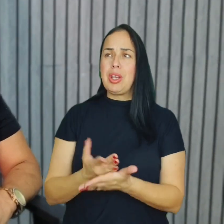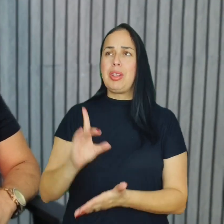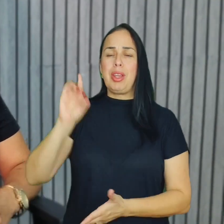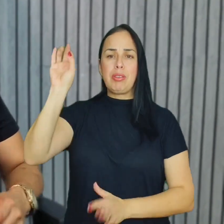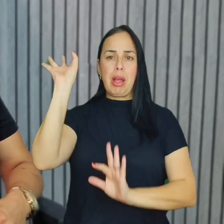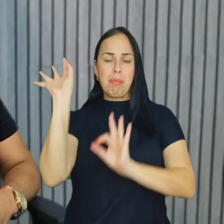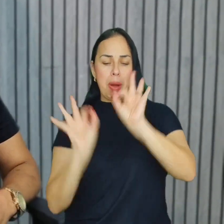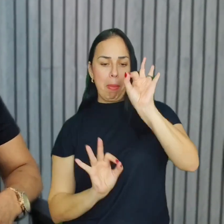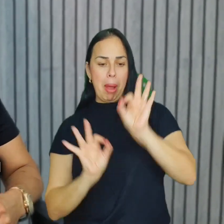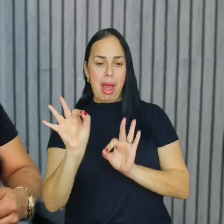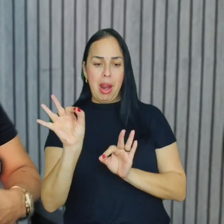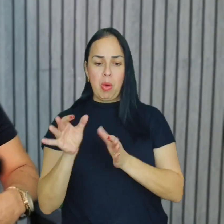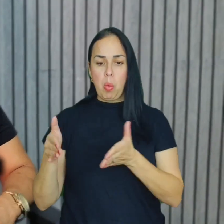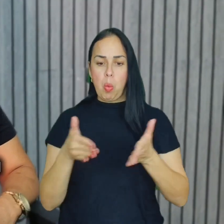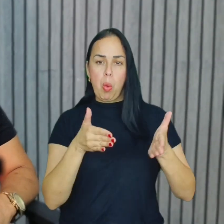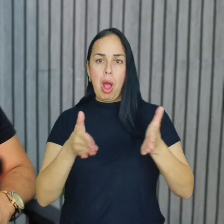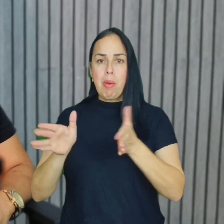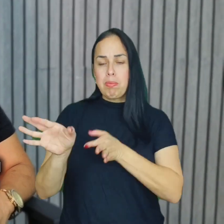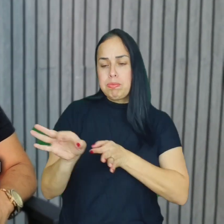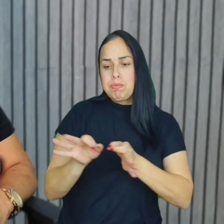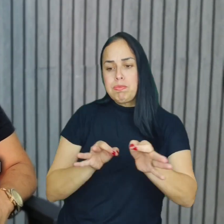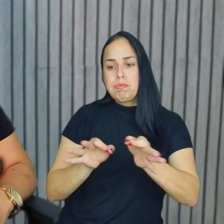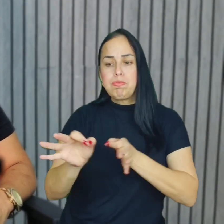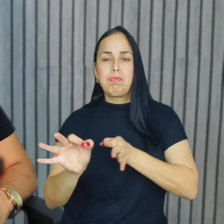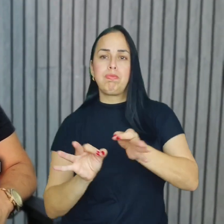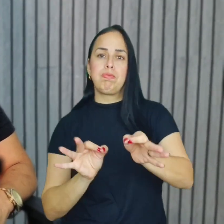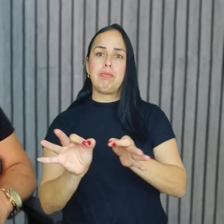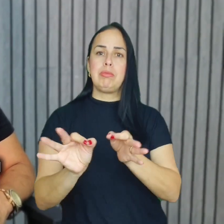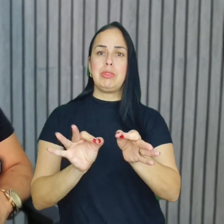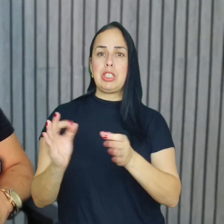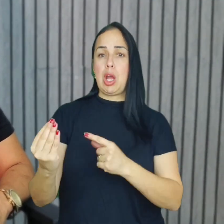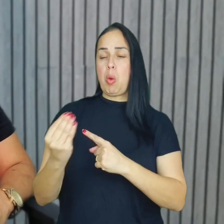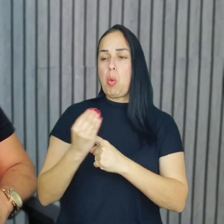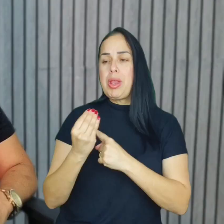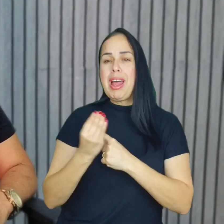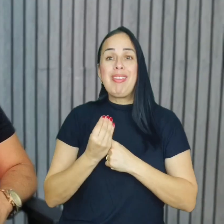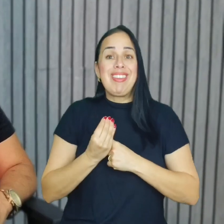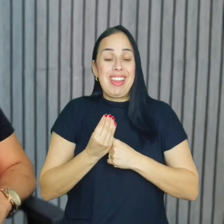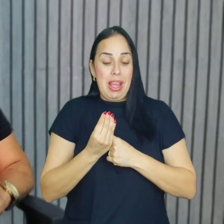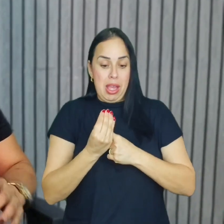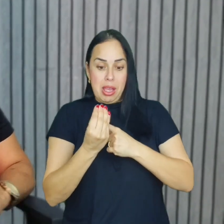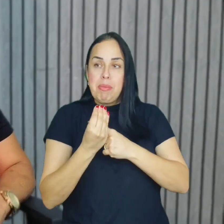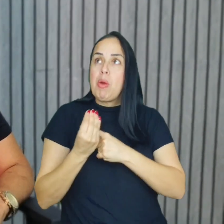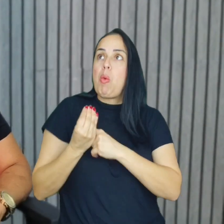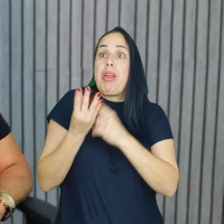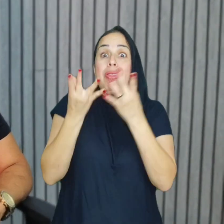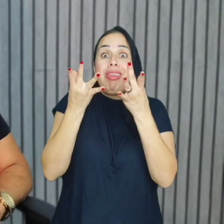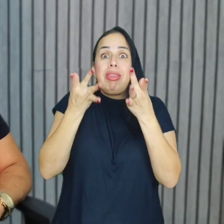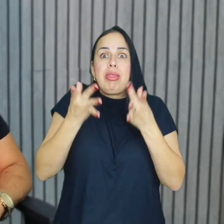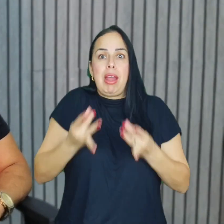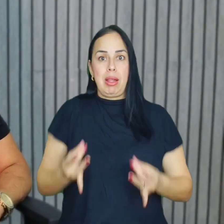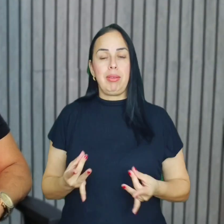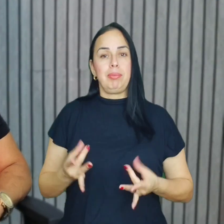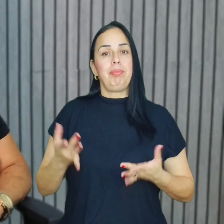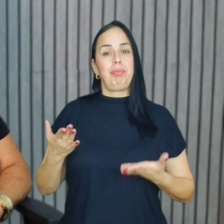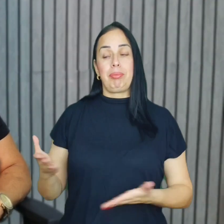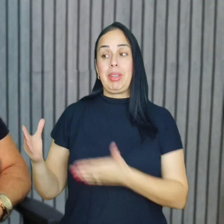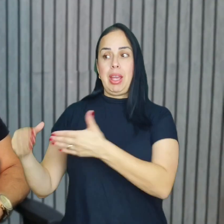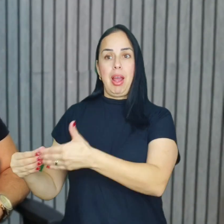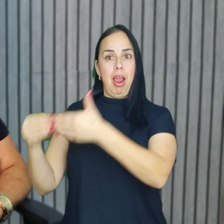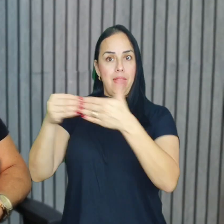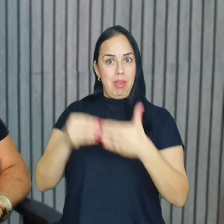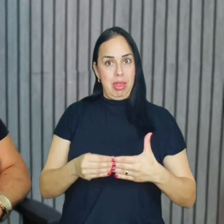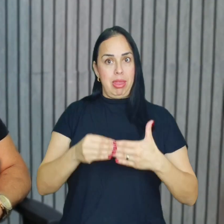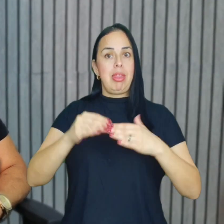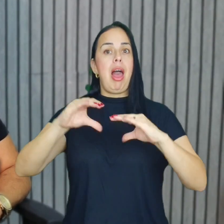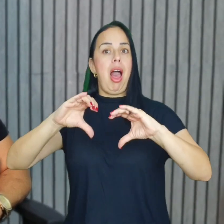que Deus vai traçando nossos caminhos e cuidando, né? Nos pequenos detalhes. E quando o